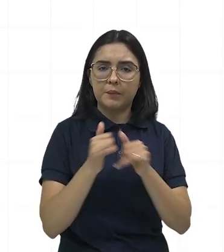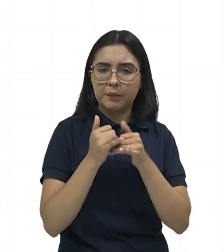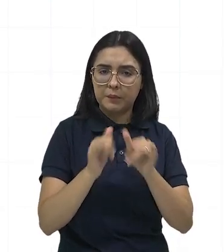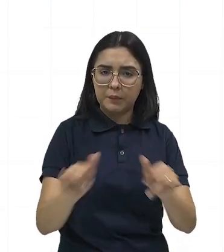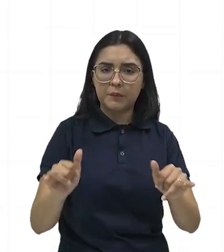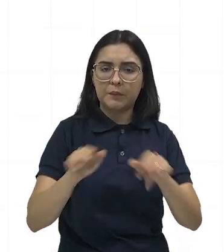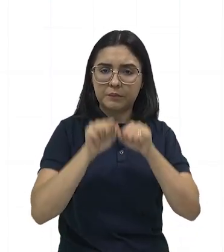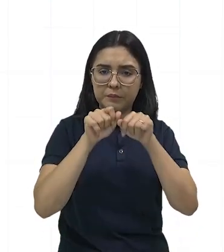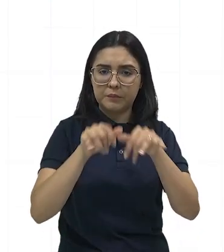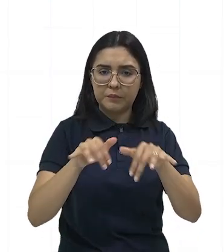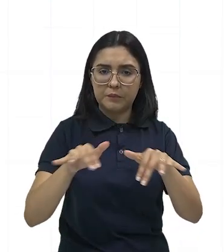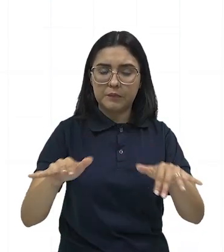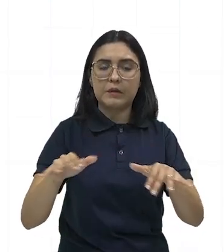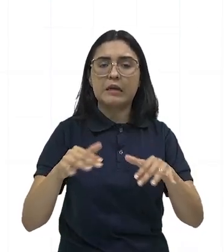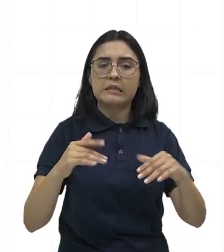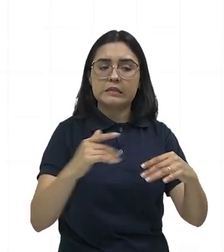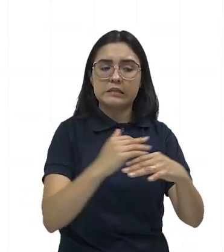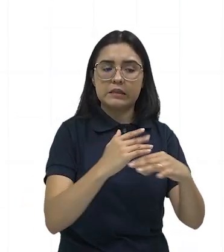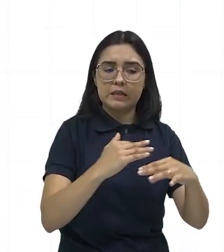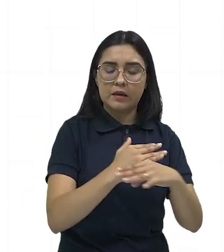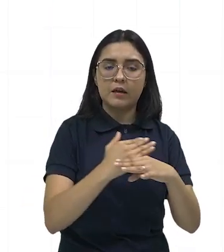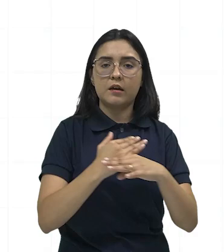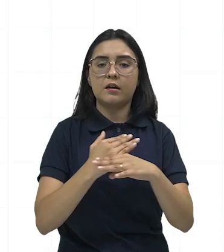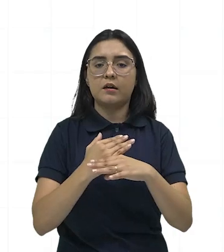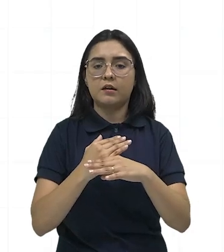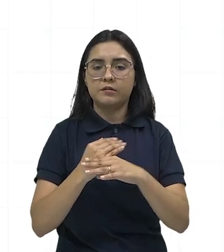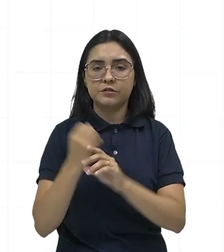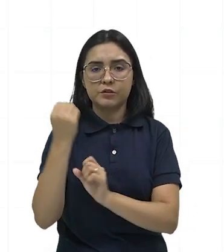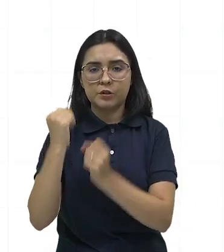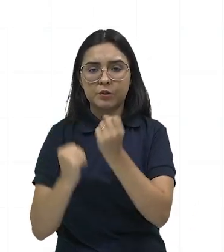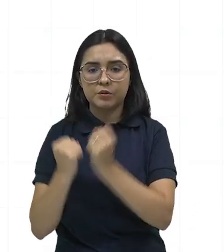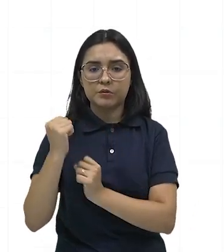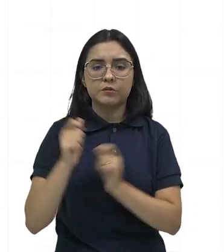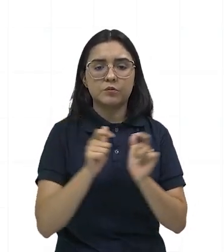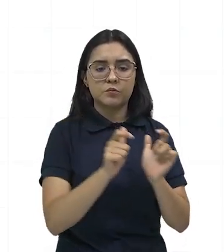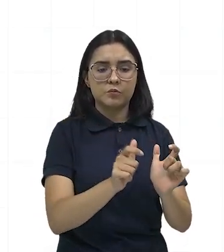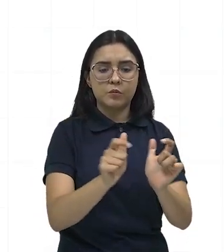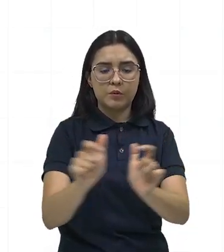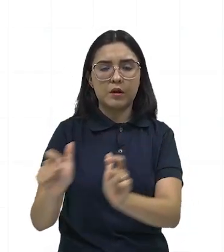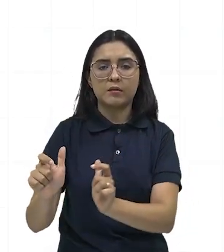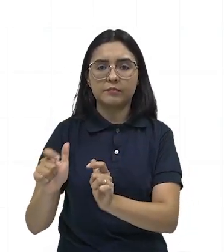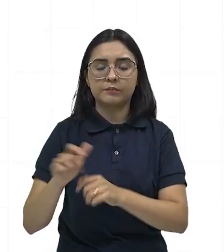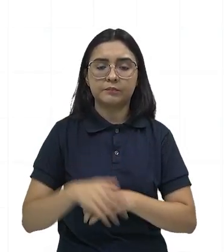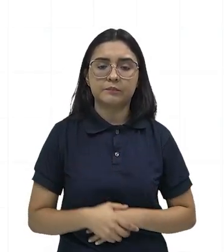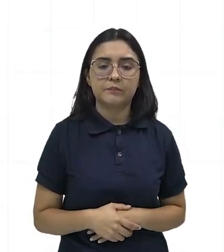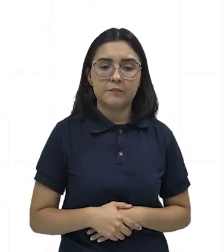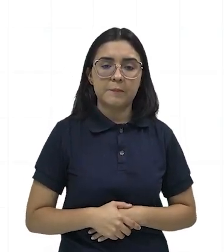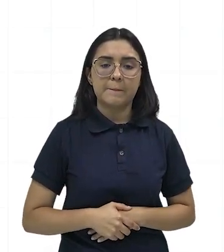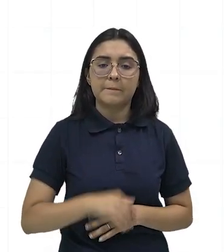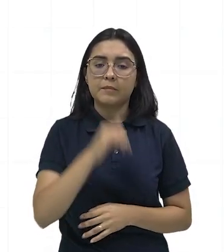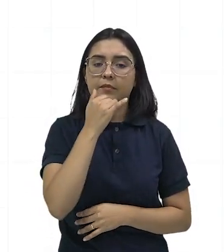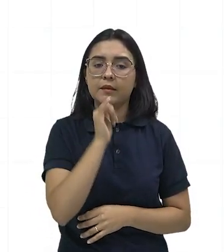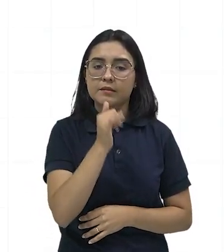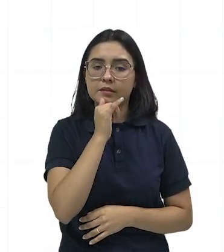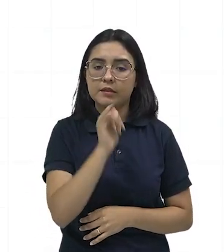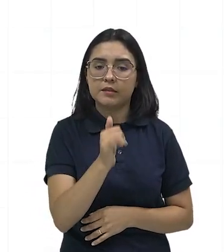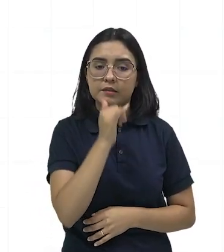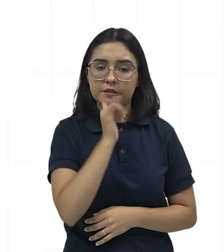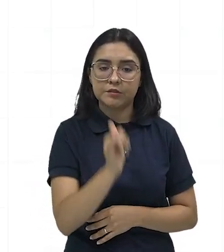cidades, né, para as indústrias, para os locais mais próximos essa